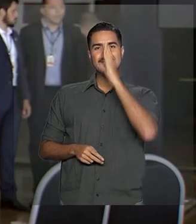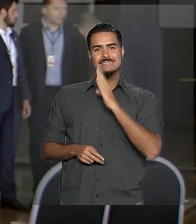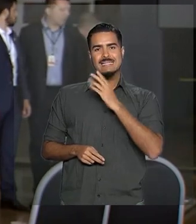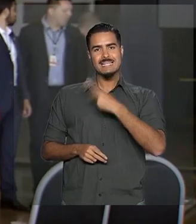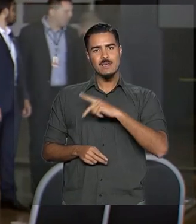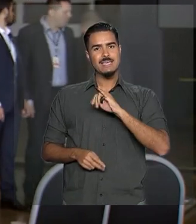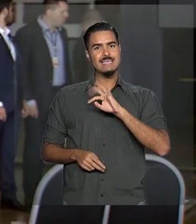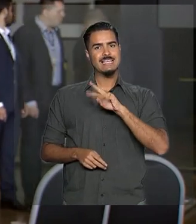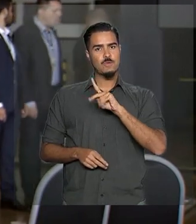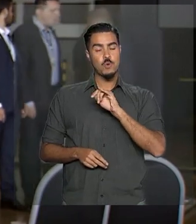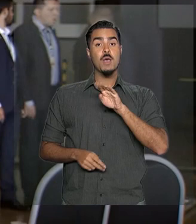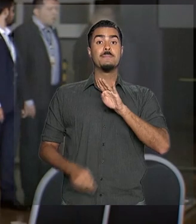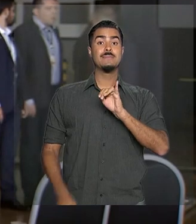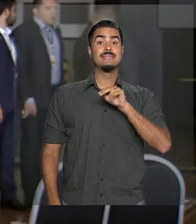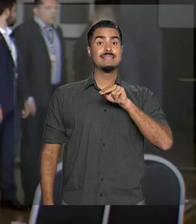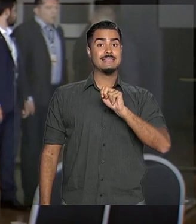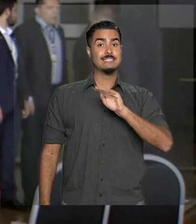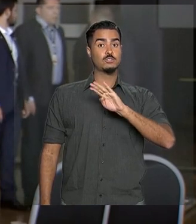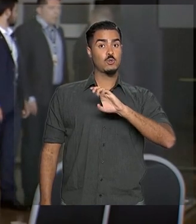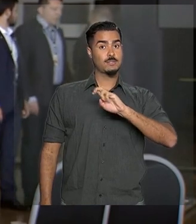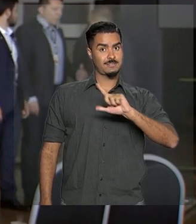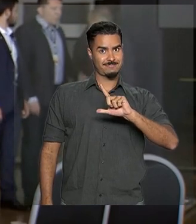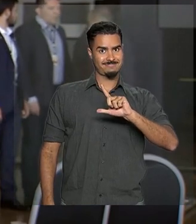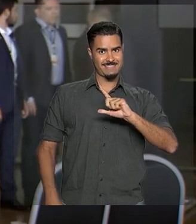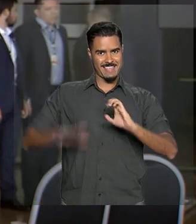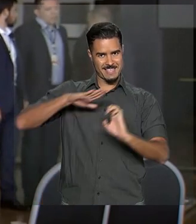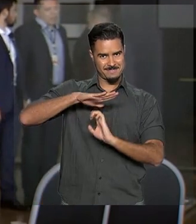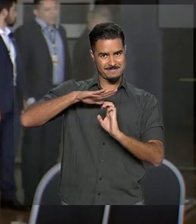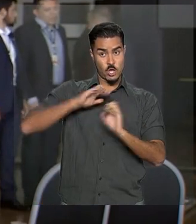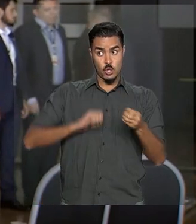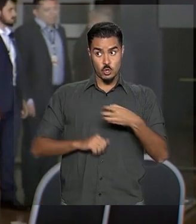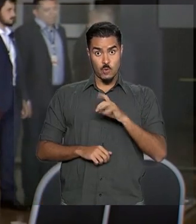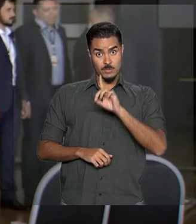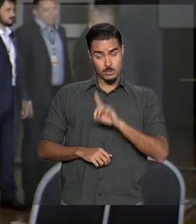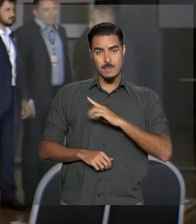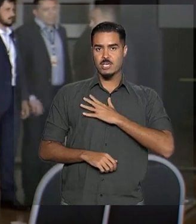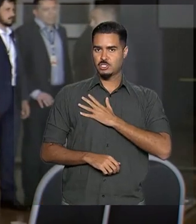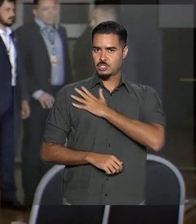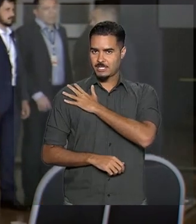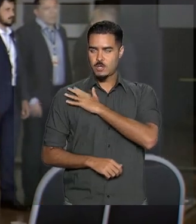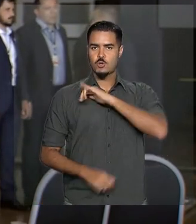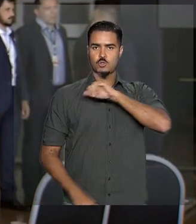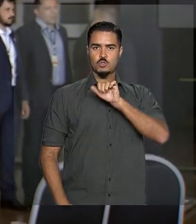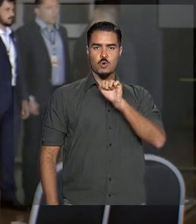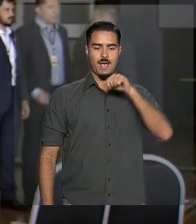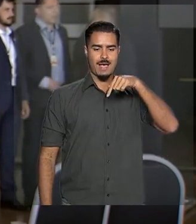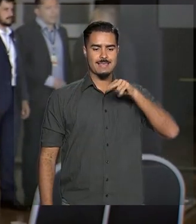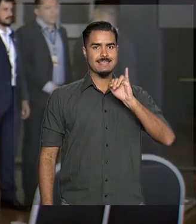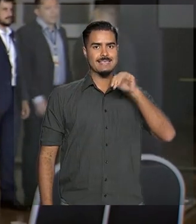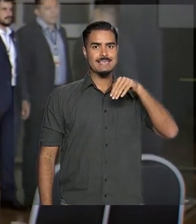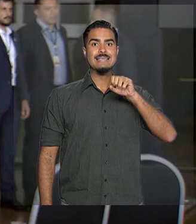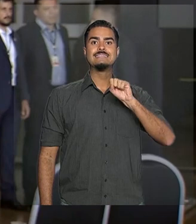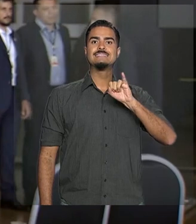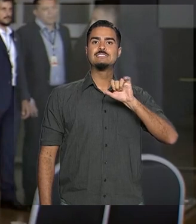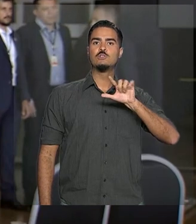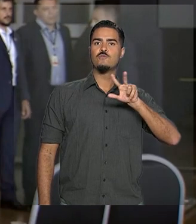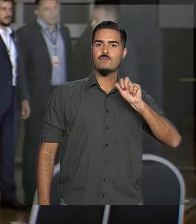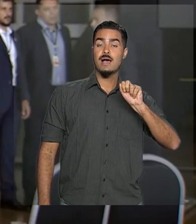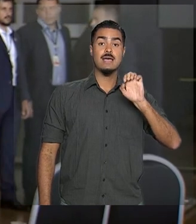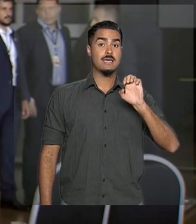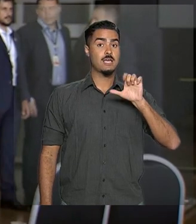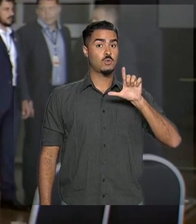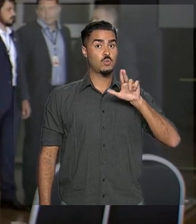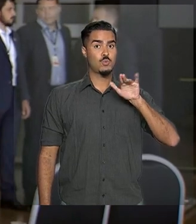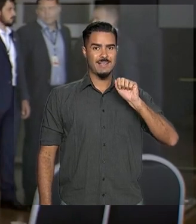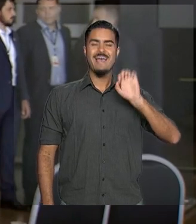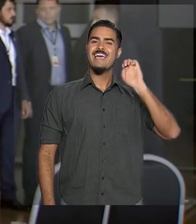de Itaipu Binacional. O novo diretor é o general Joaquim Silva e Luna, ex-ministro da Defesa e